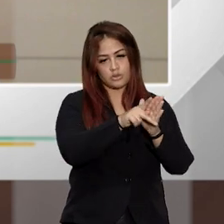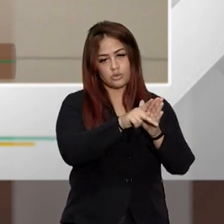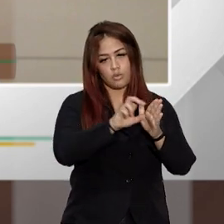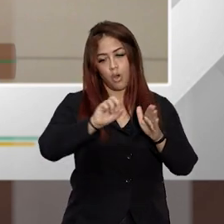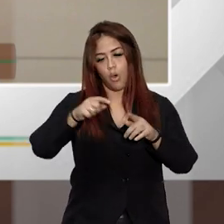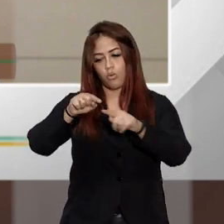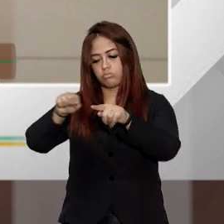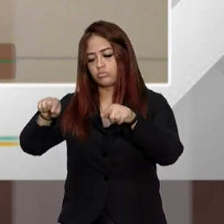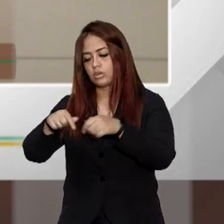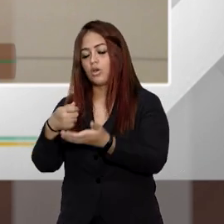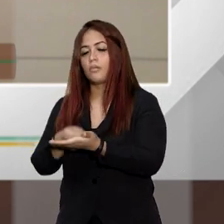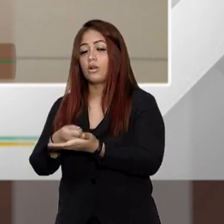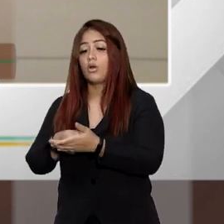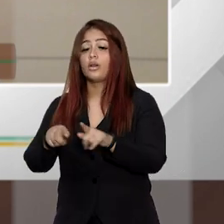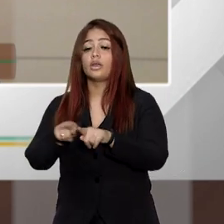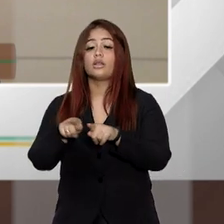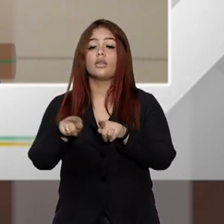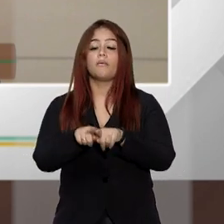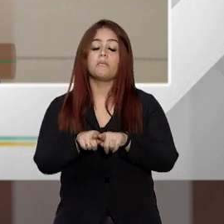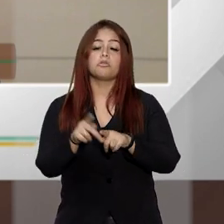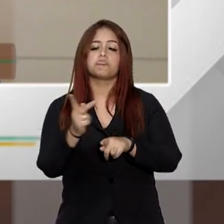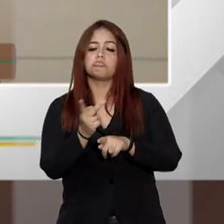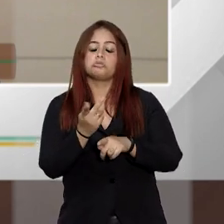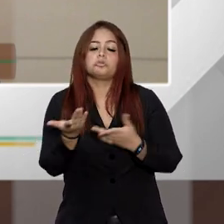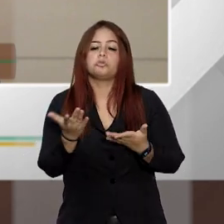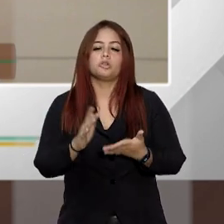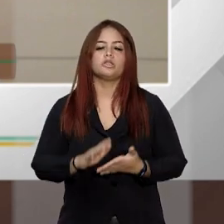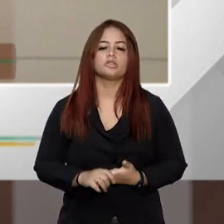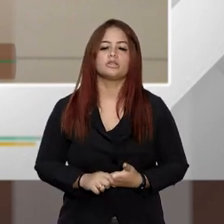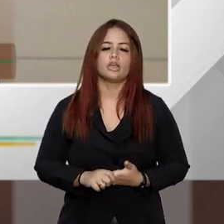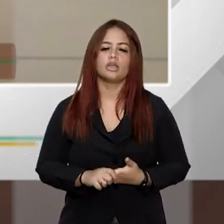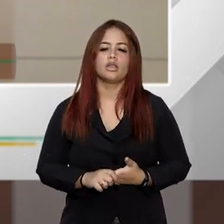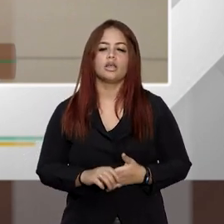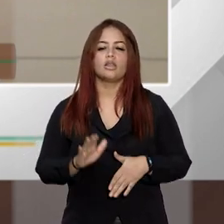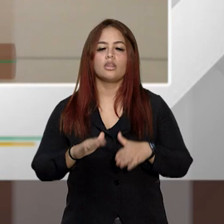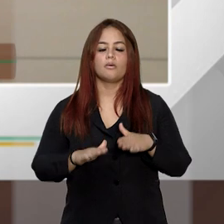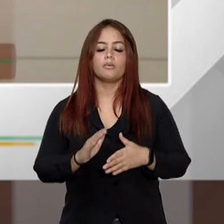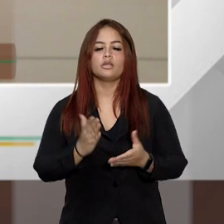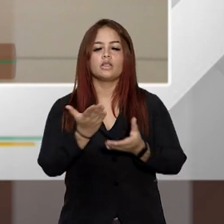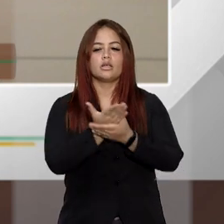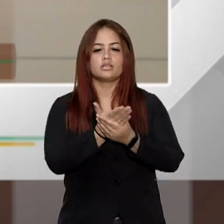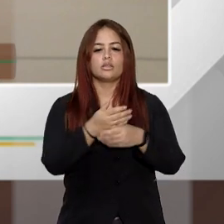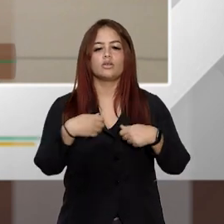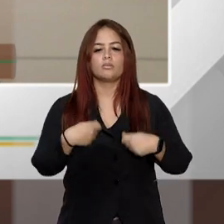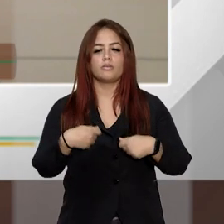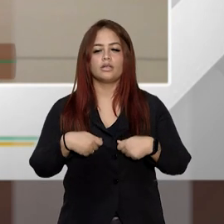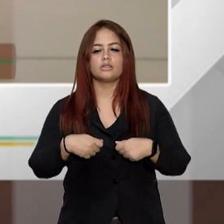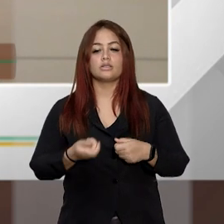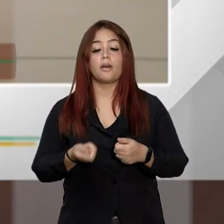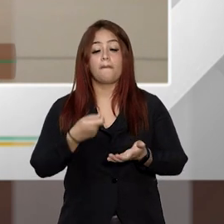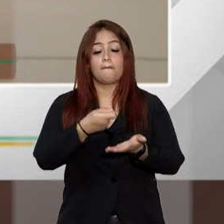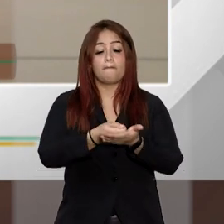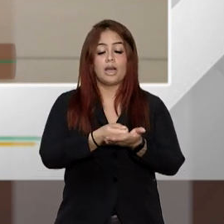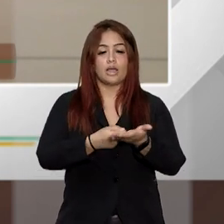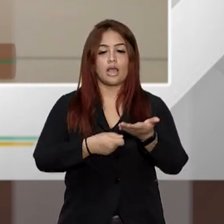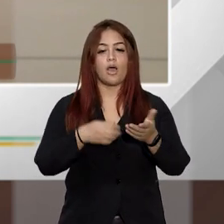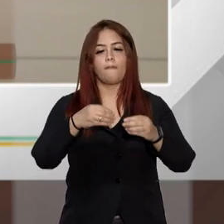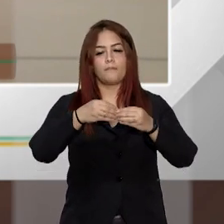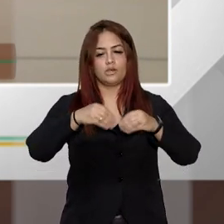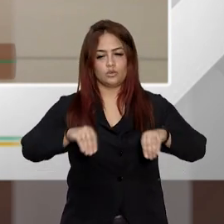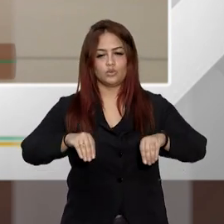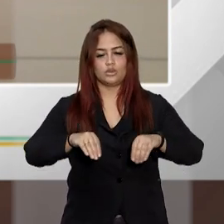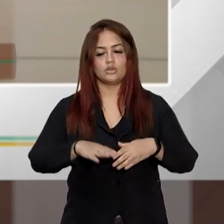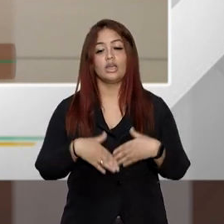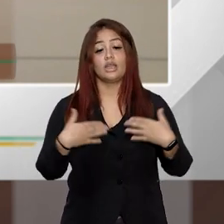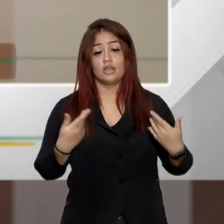local do cumprimento da obrigação, ou até no domicílio do autor, ou no local do fato, quando for a ação que busca a reparação de dano. Então, assim,